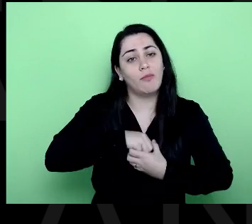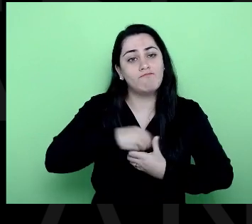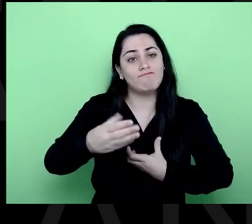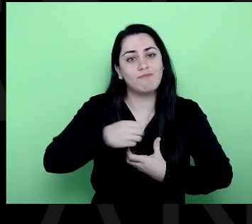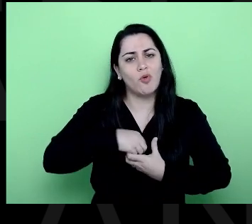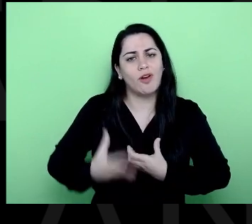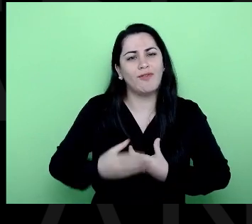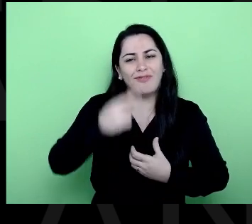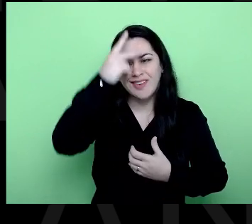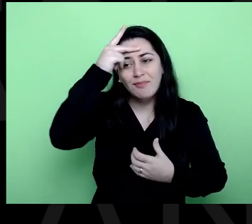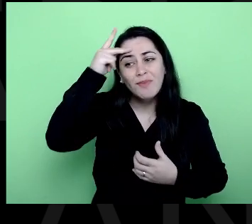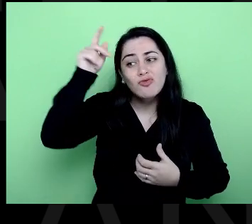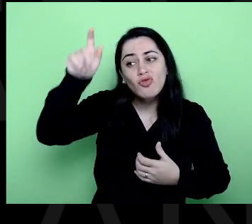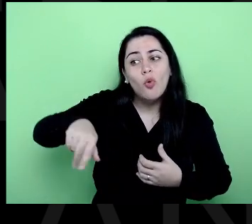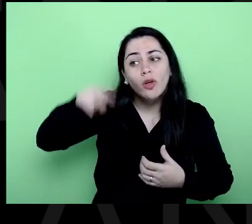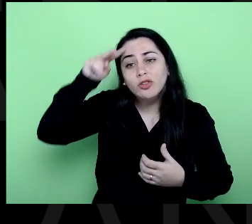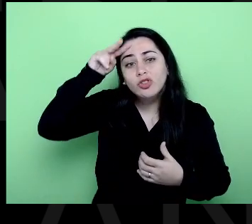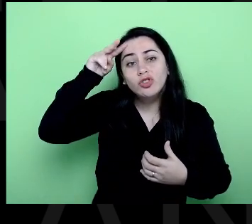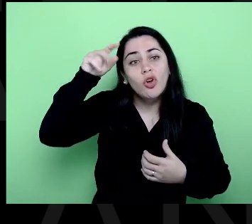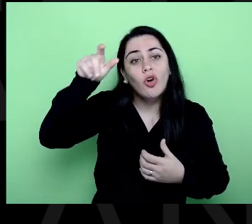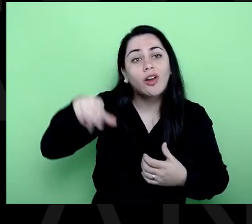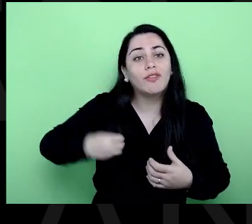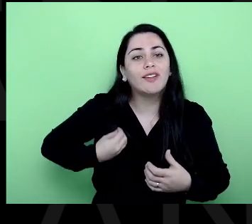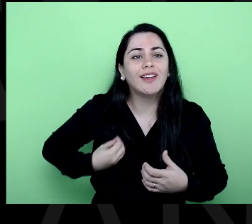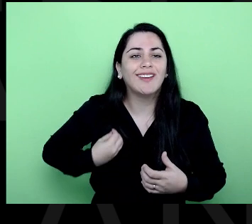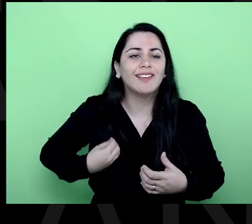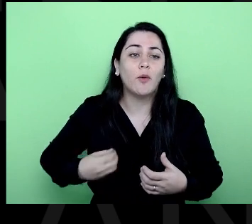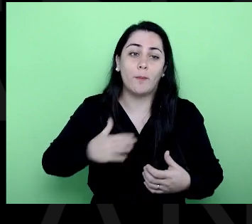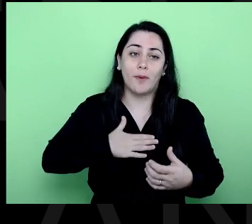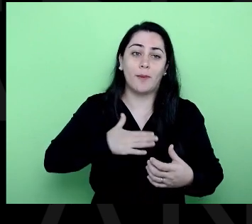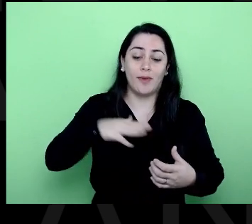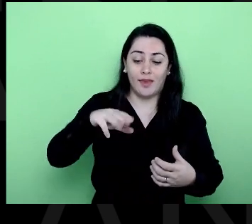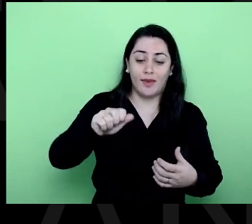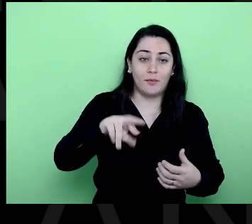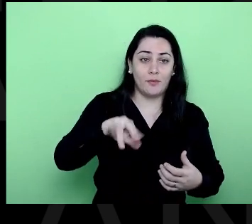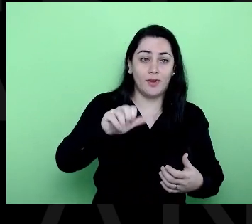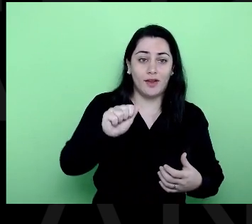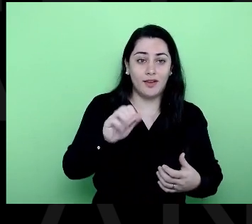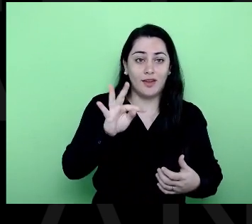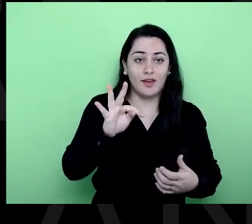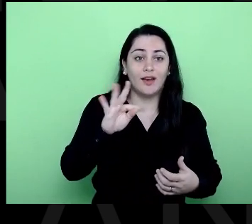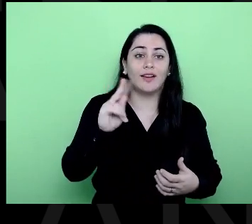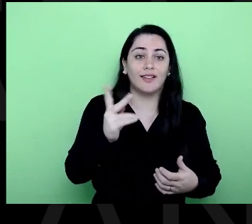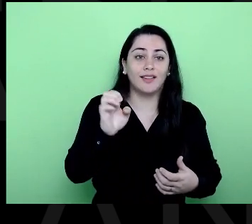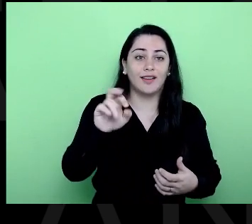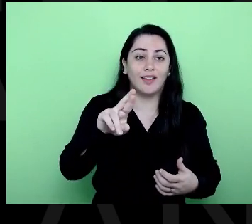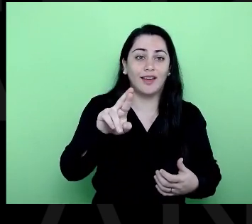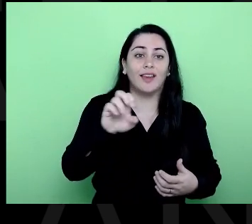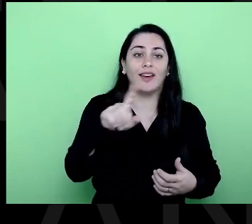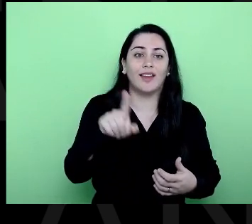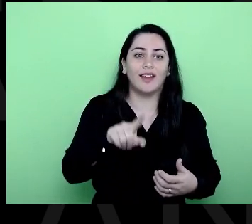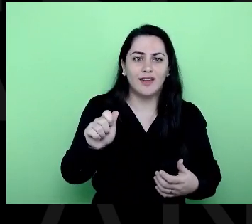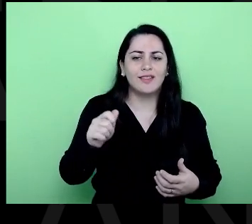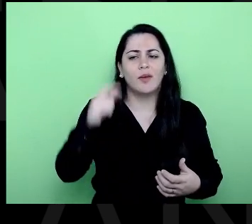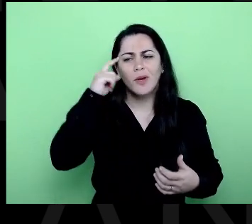eu depois da Maria Tereza, eu falei, nunca mais escrevo. E agora estou tentado a escrever uma nova aí,